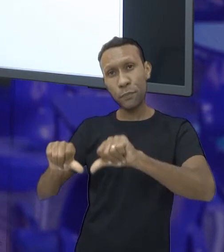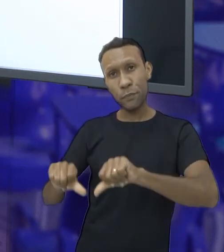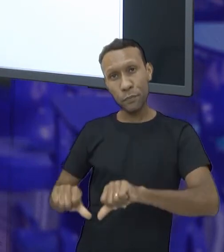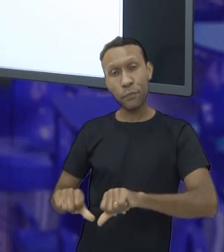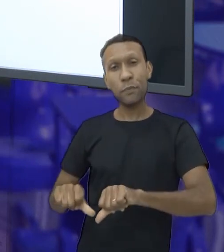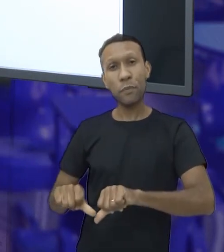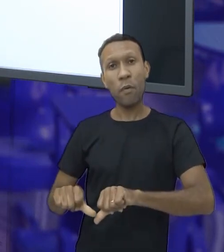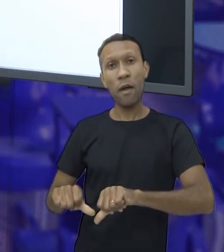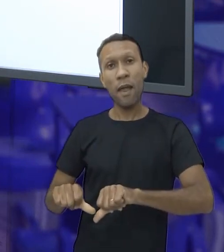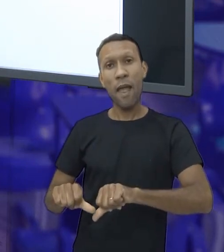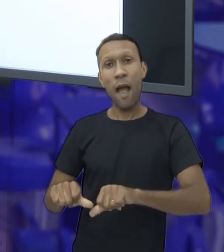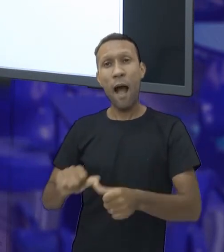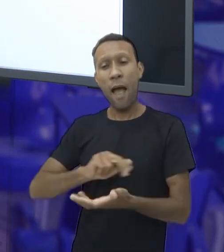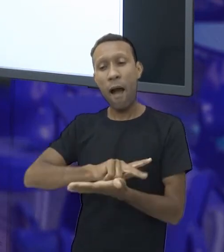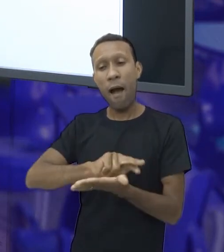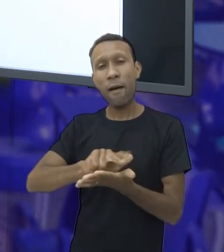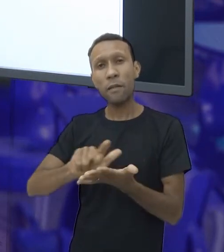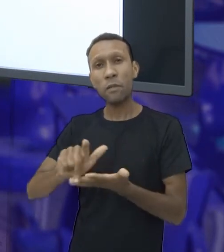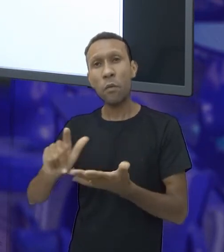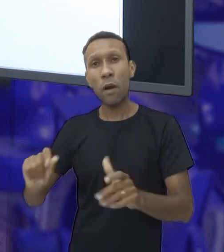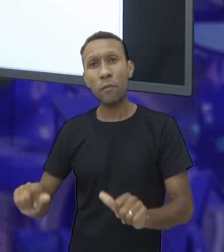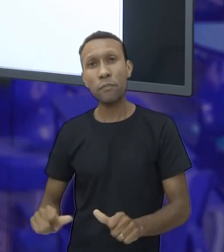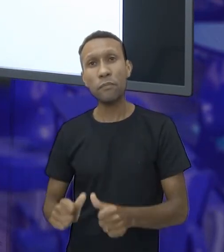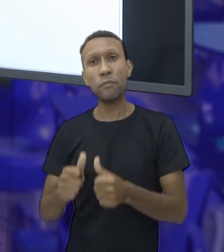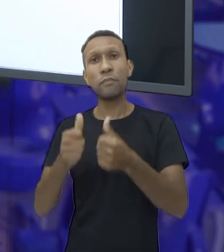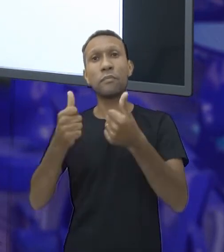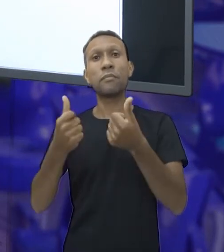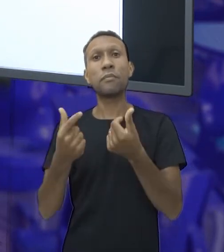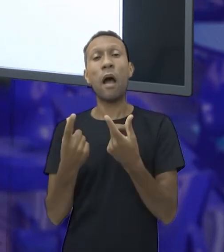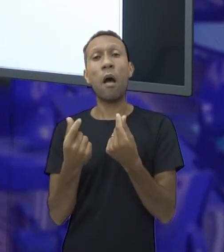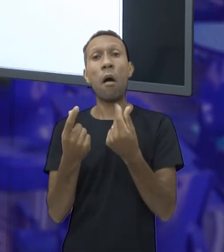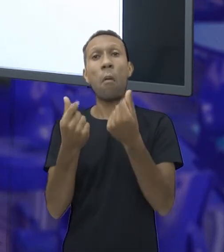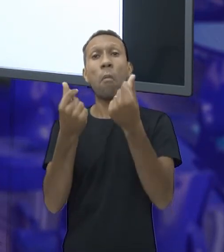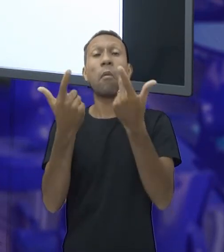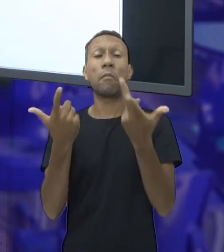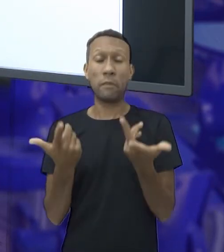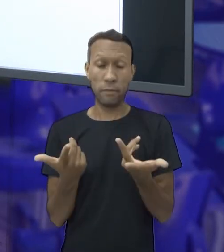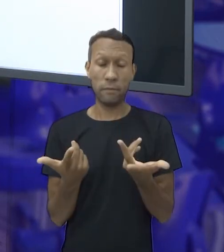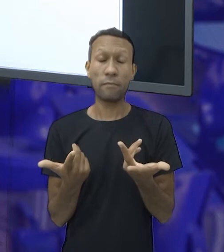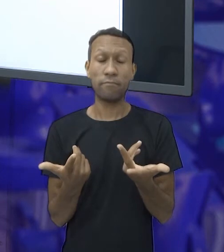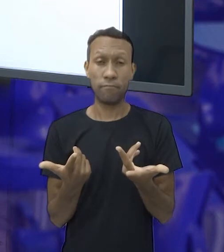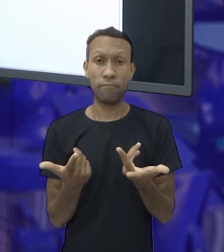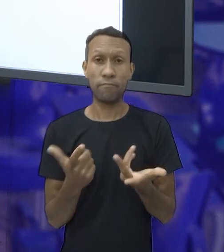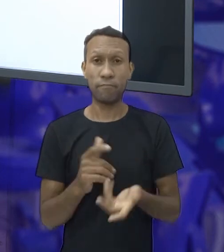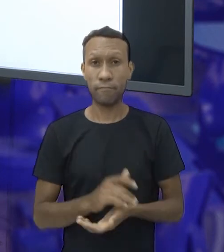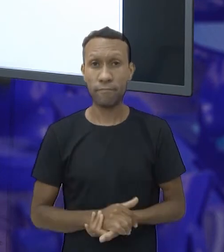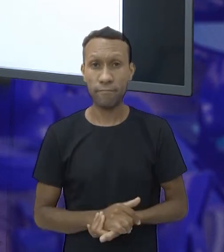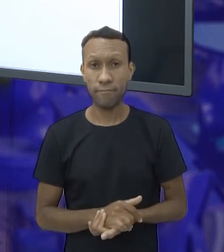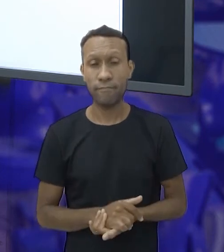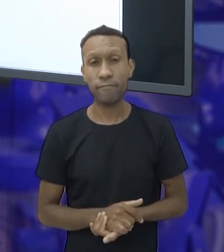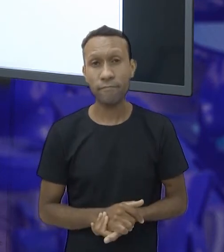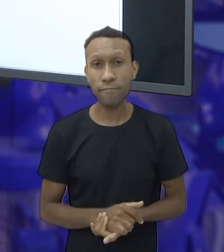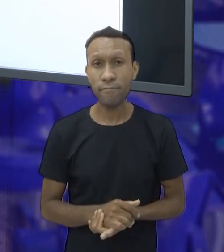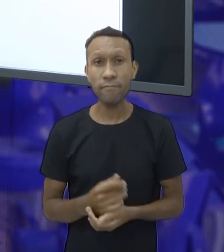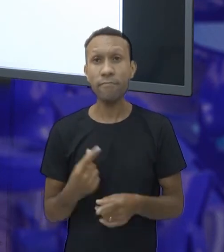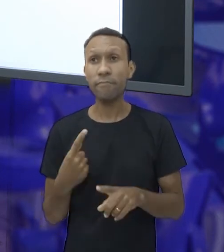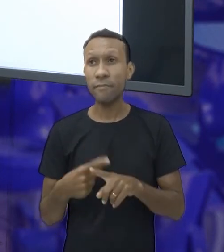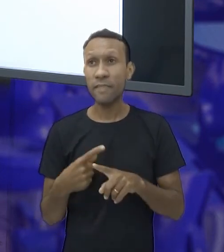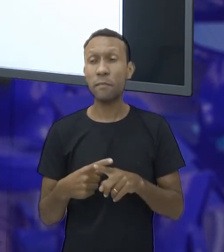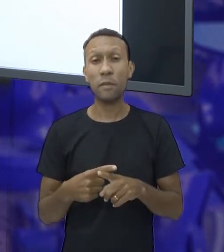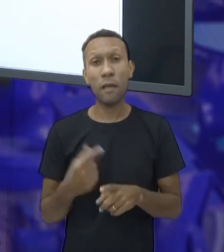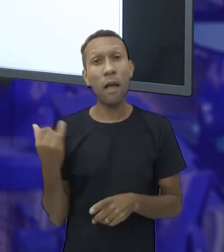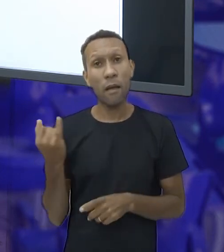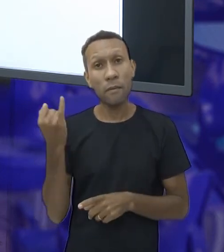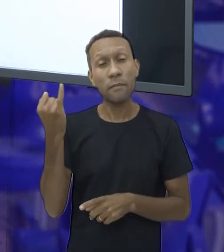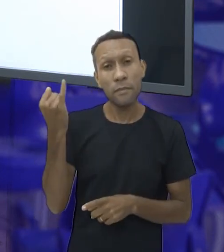fecha em baixa, ou seja, desde a grande depressão de 1929, que essas bolsas de valores